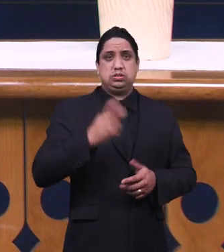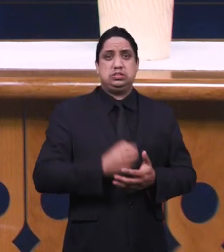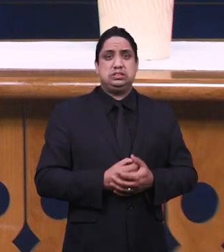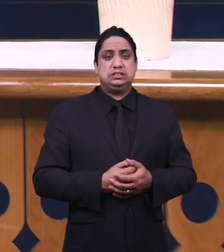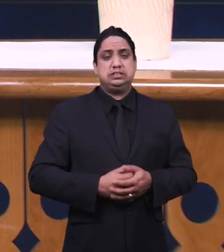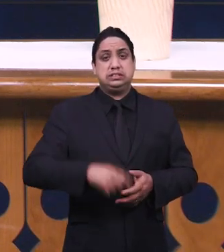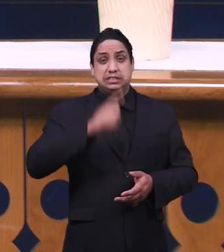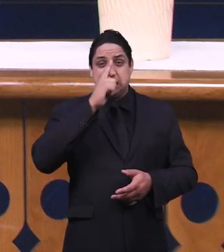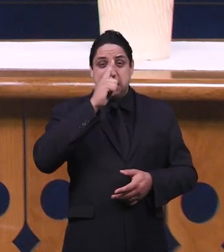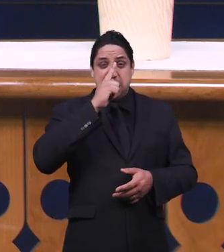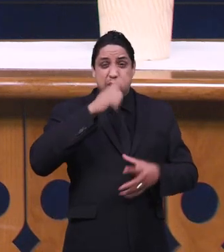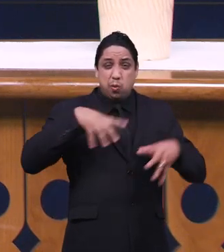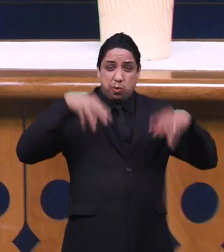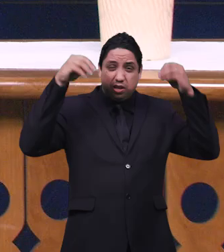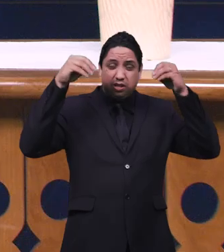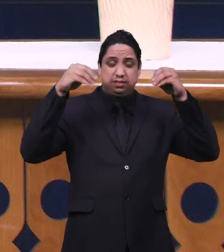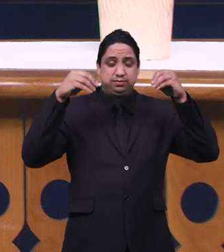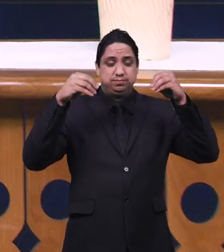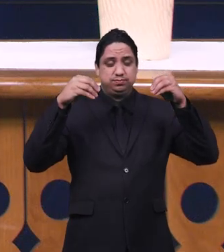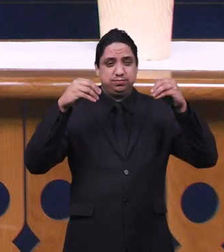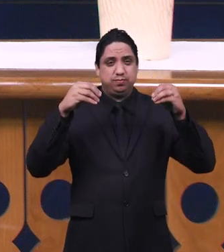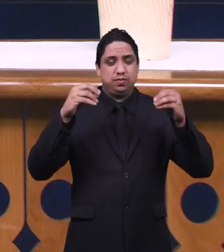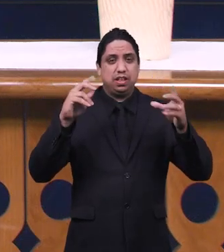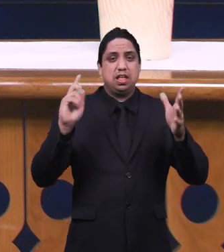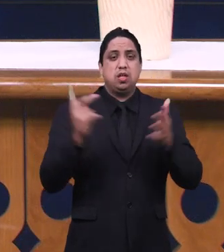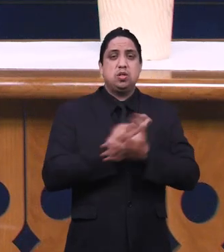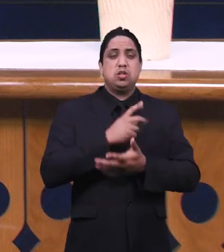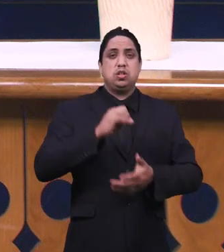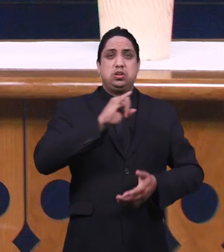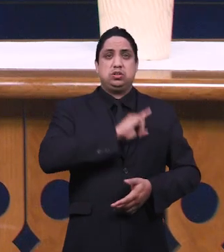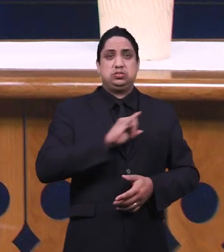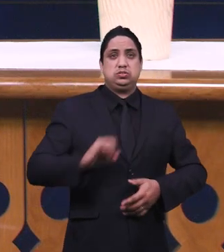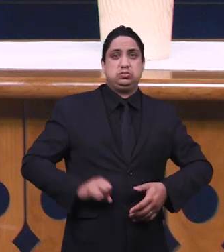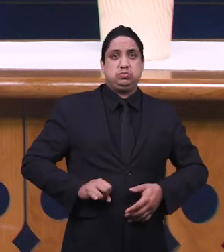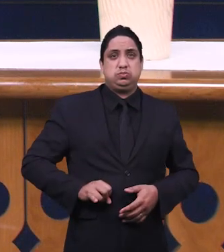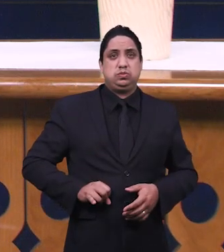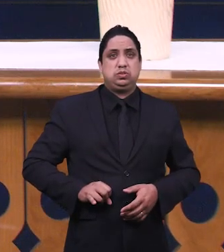cultura greco-macedônica, ou seja, a cultura do império